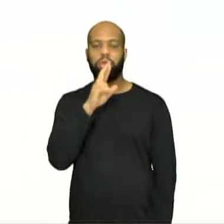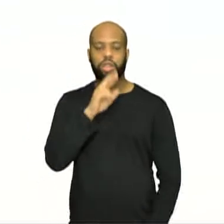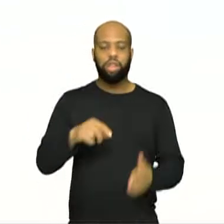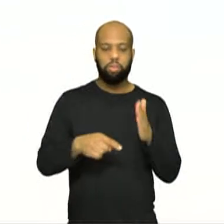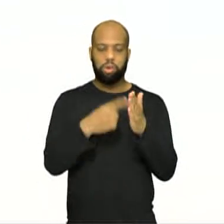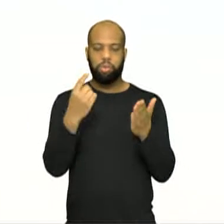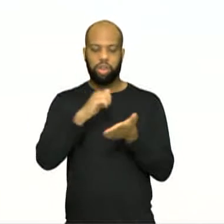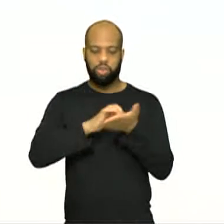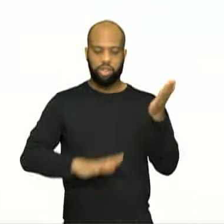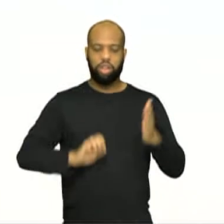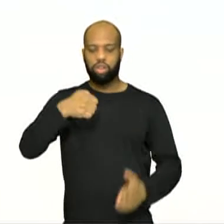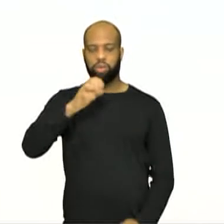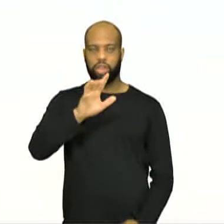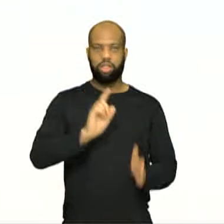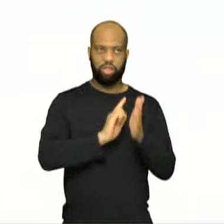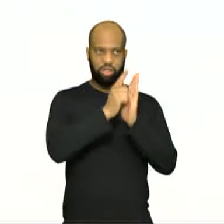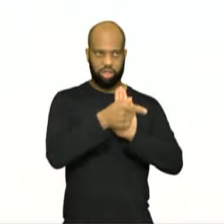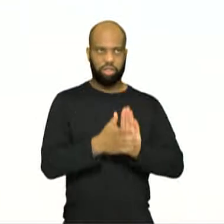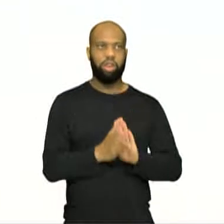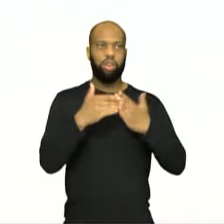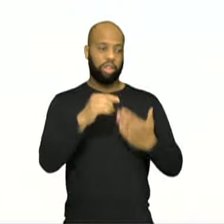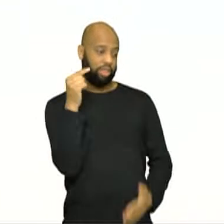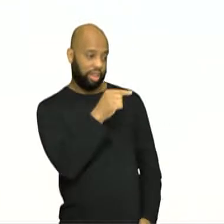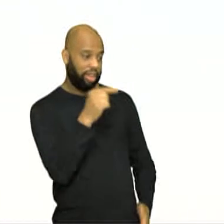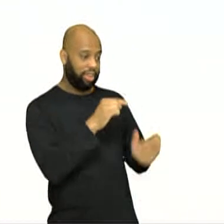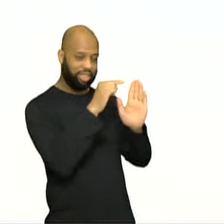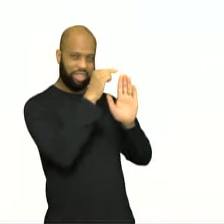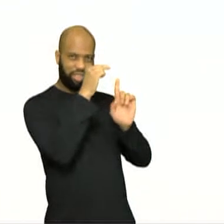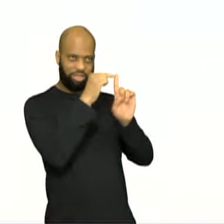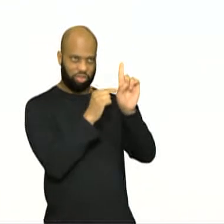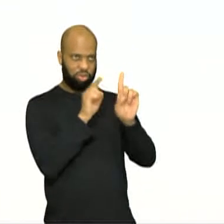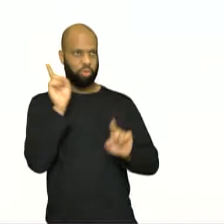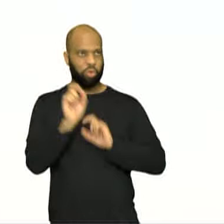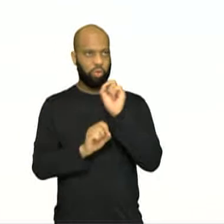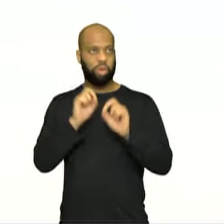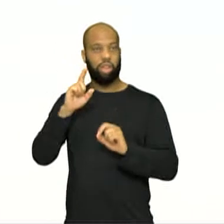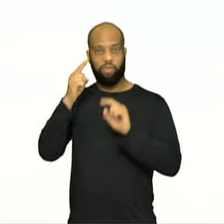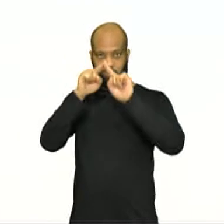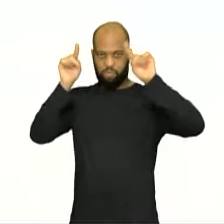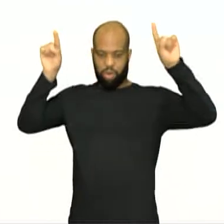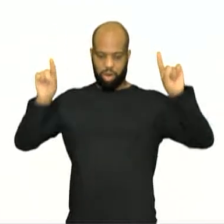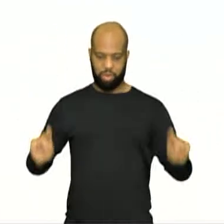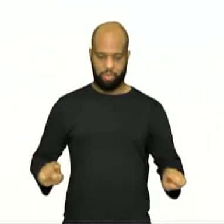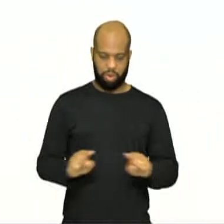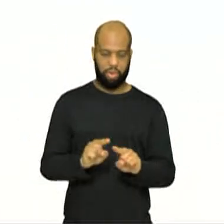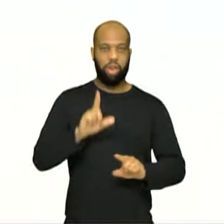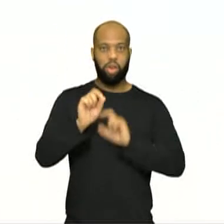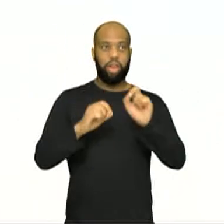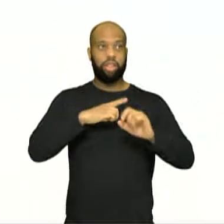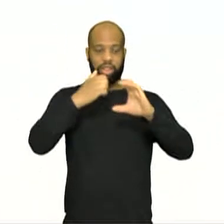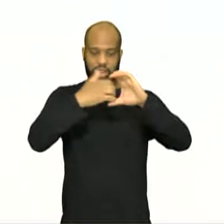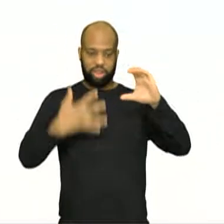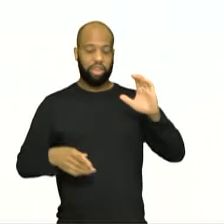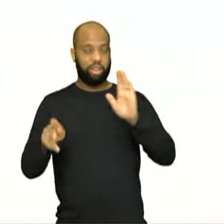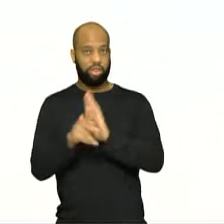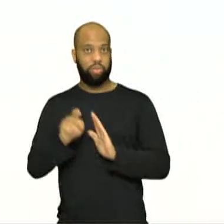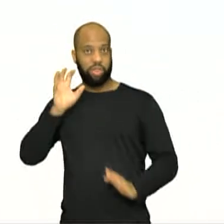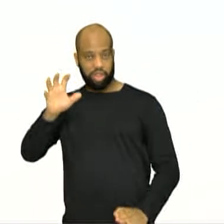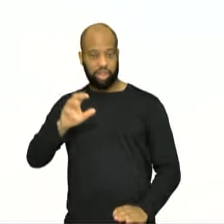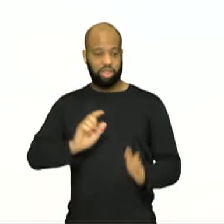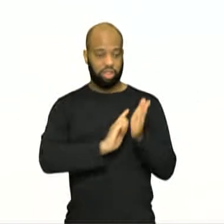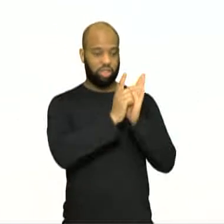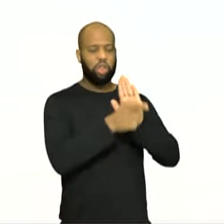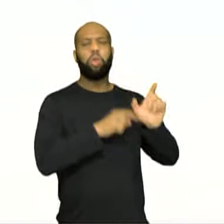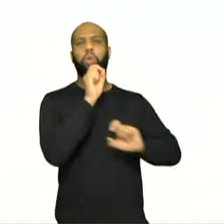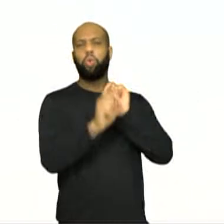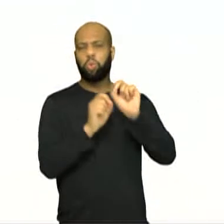atividade relacionada a esse gênero. A charge ao lado confirma uma das características fundamentais desse gênero. Qual